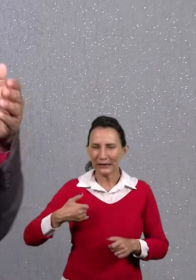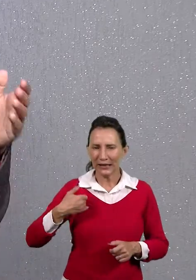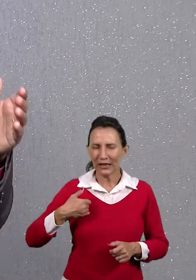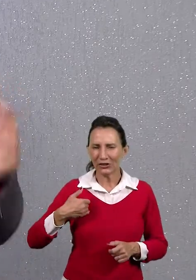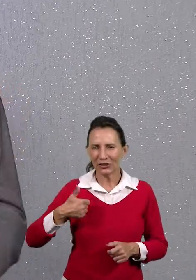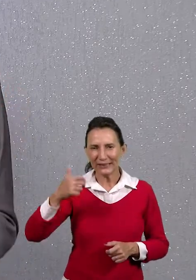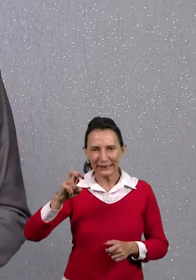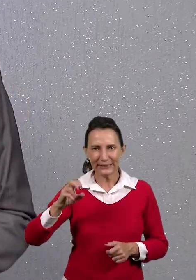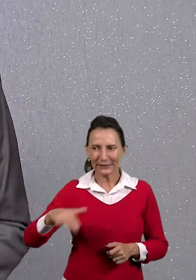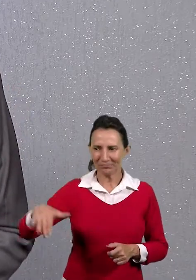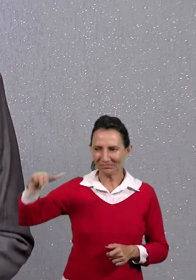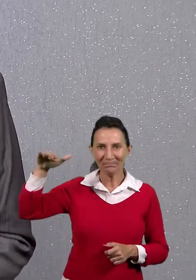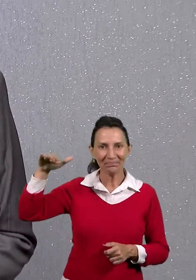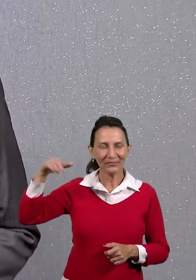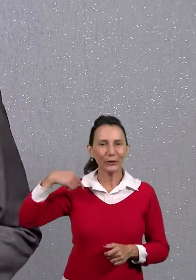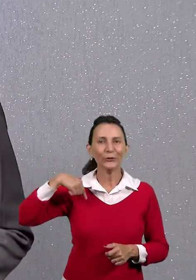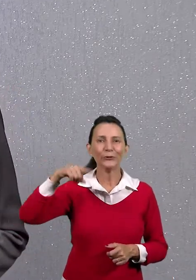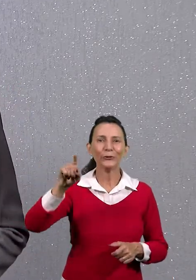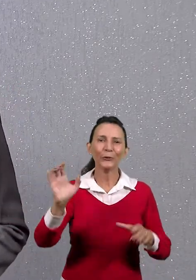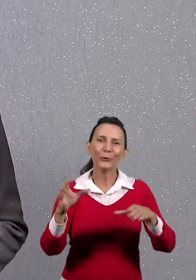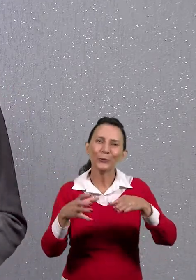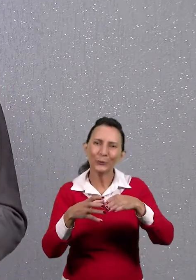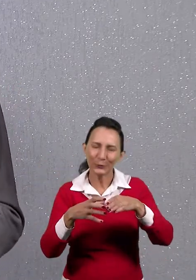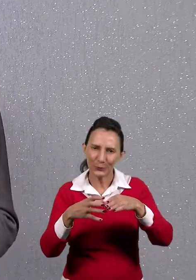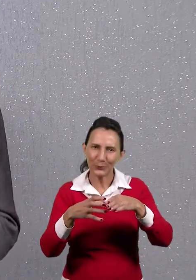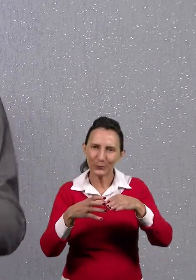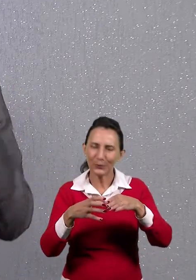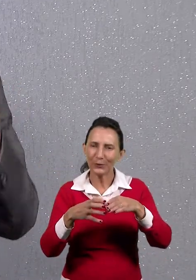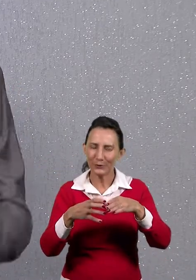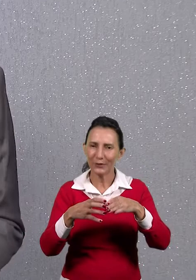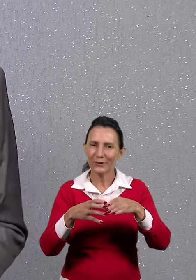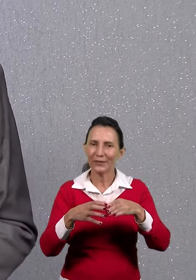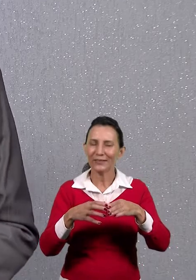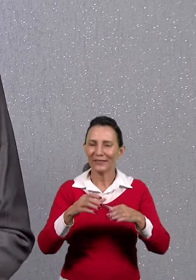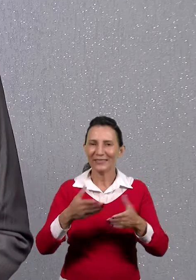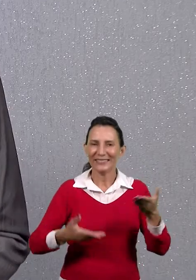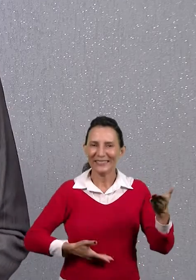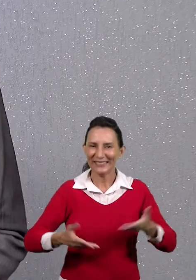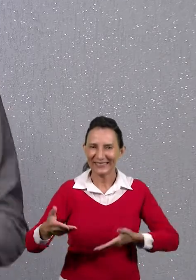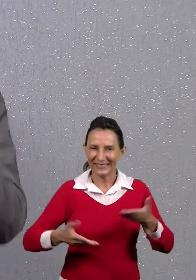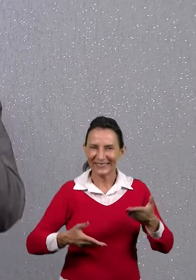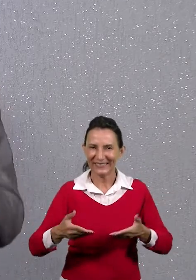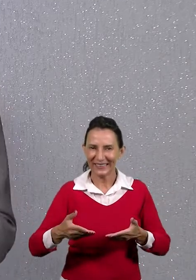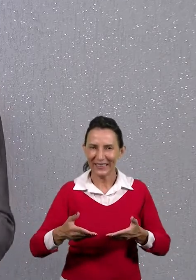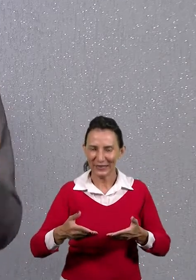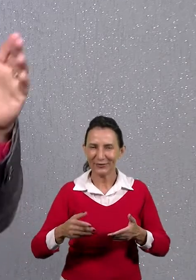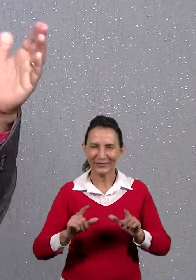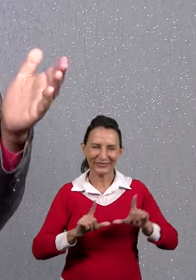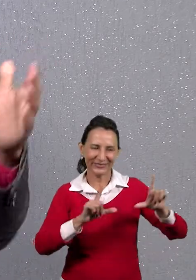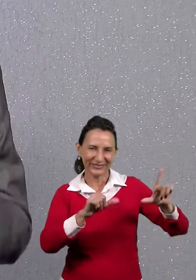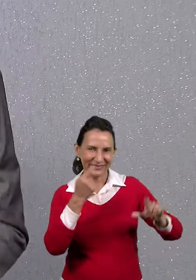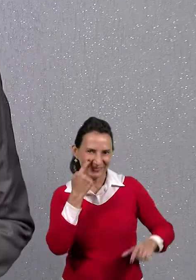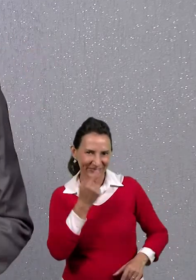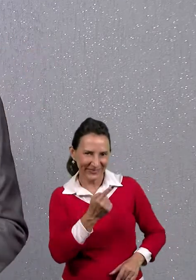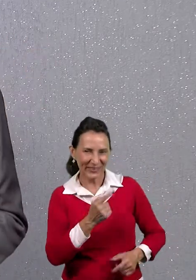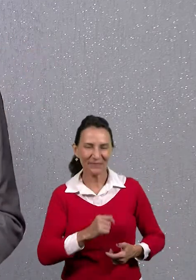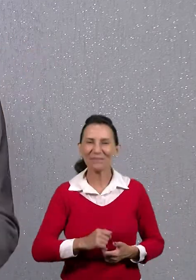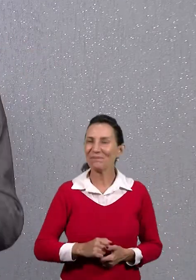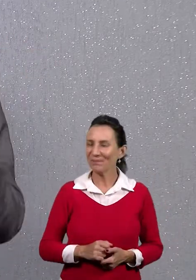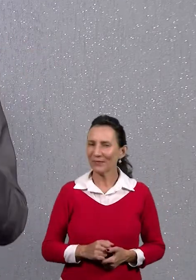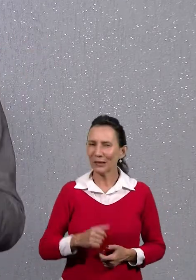musical que tinha um disco chamado Servos, Grupo Servos. Tá aí a capa aí, vai poder colocar, produção? Coloca. Grupo Servos,